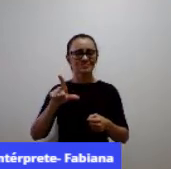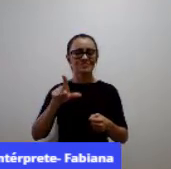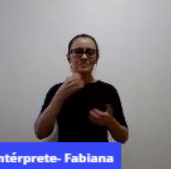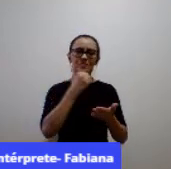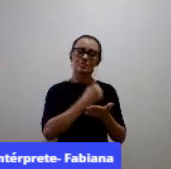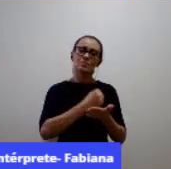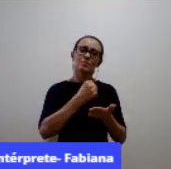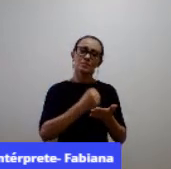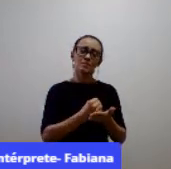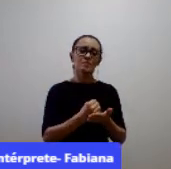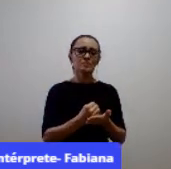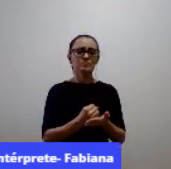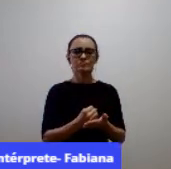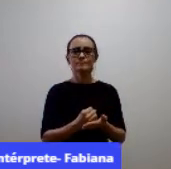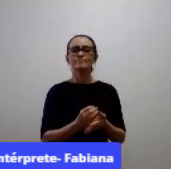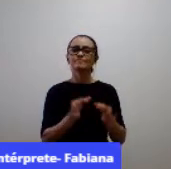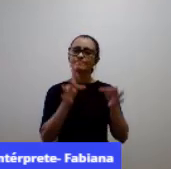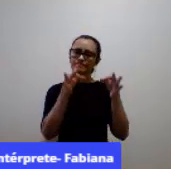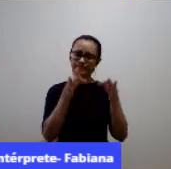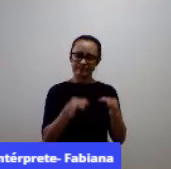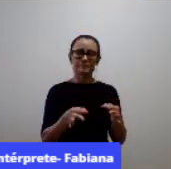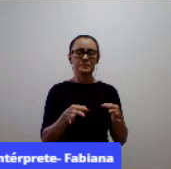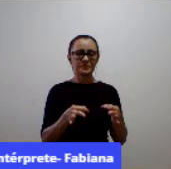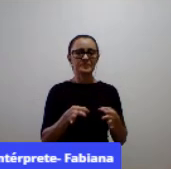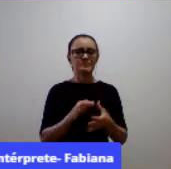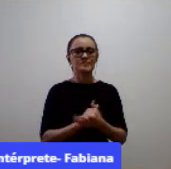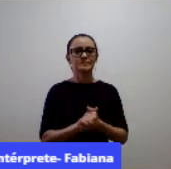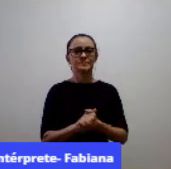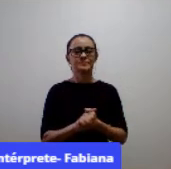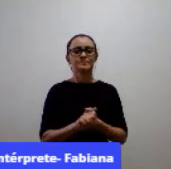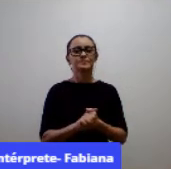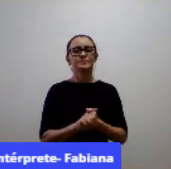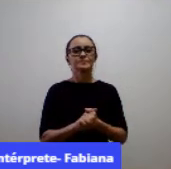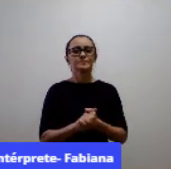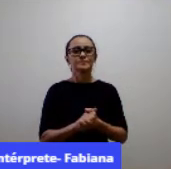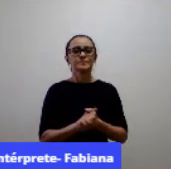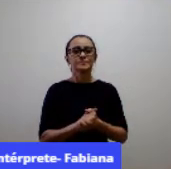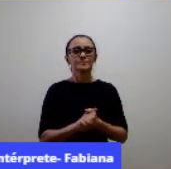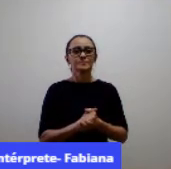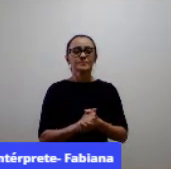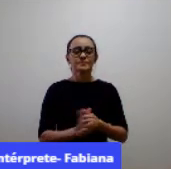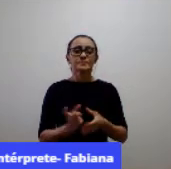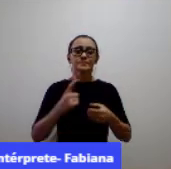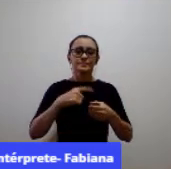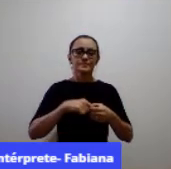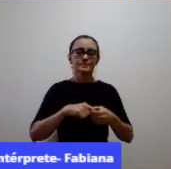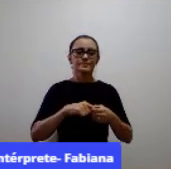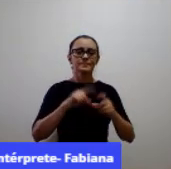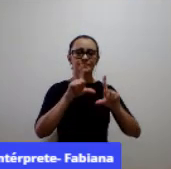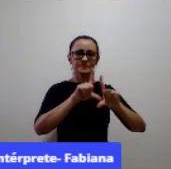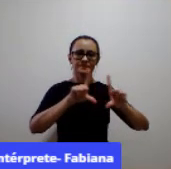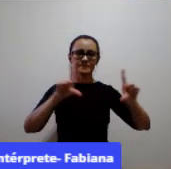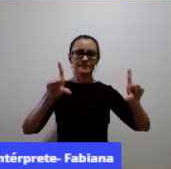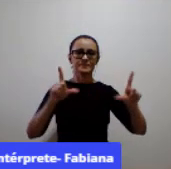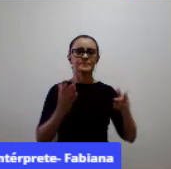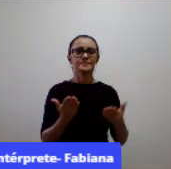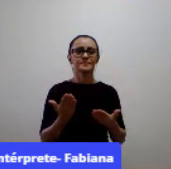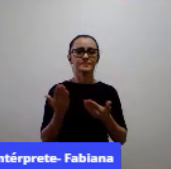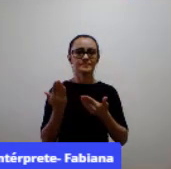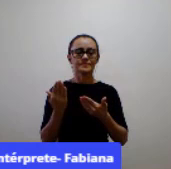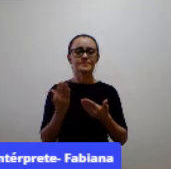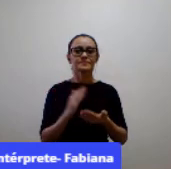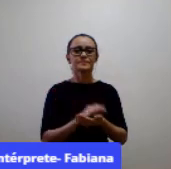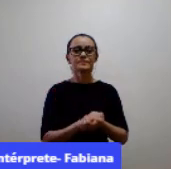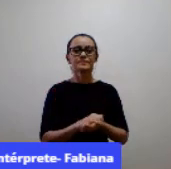documento PEI com excelência, né? Uhum. Voltando lá para os nossos slides, nós vamos